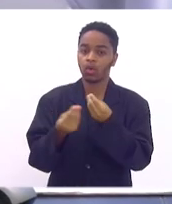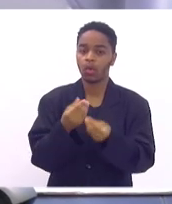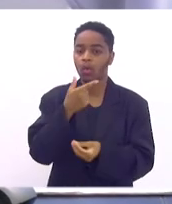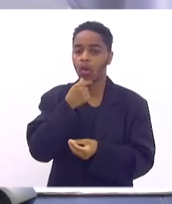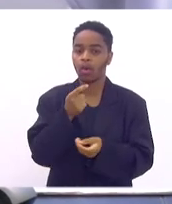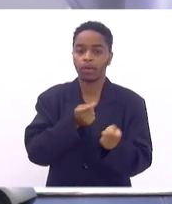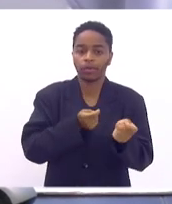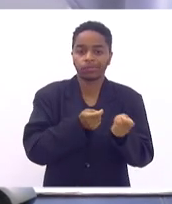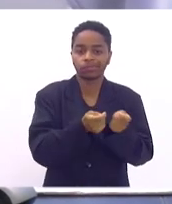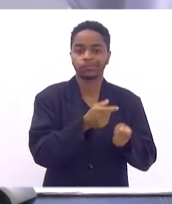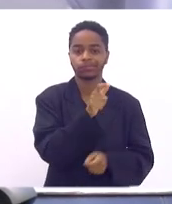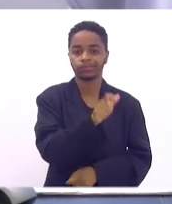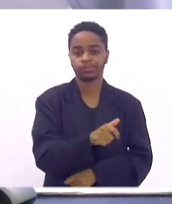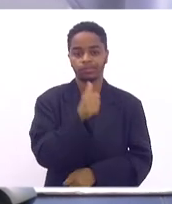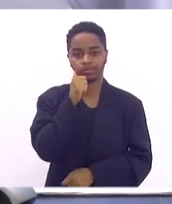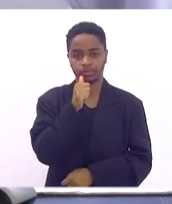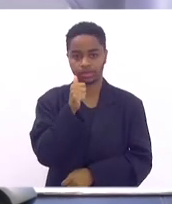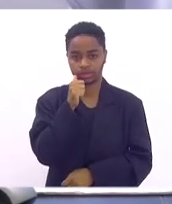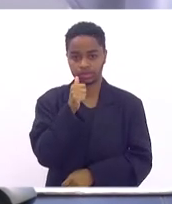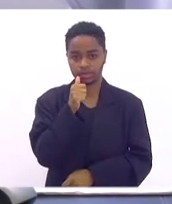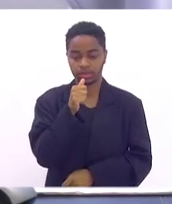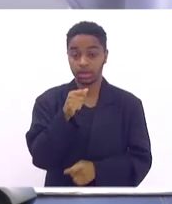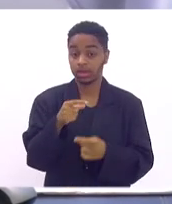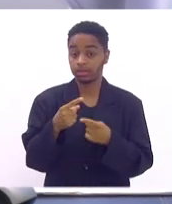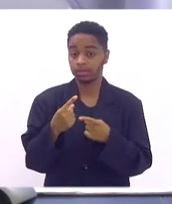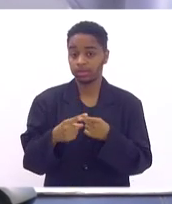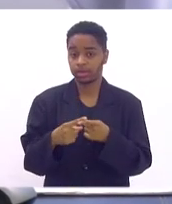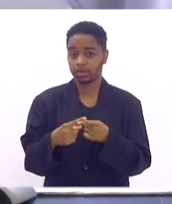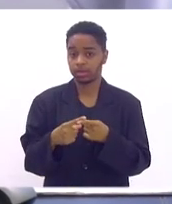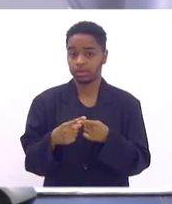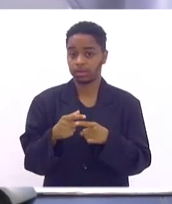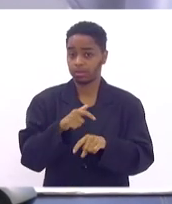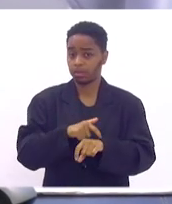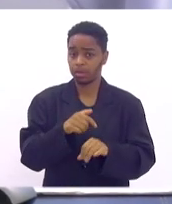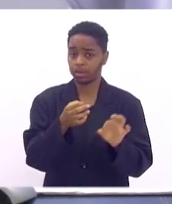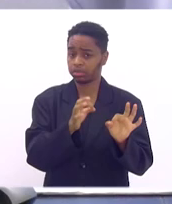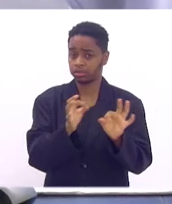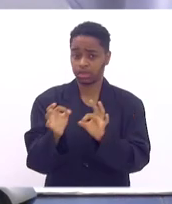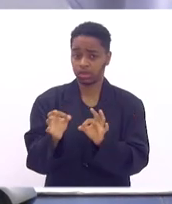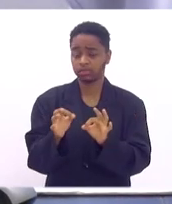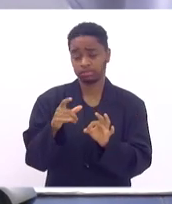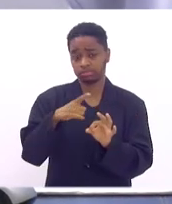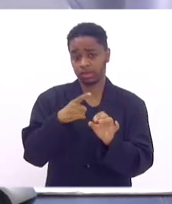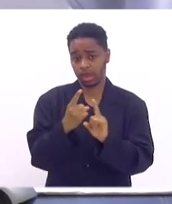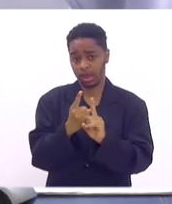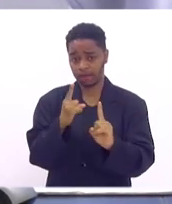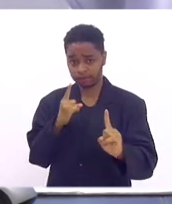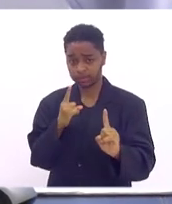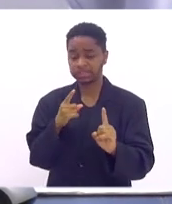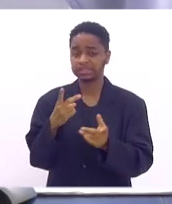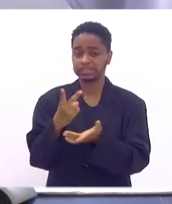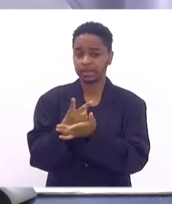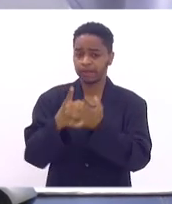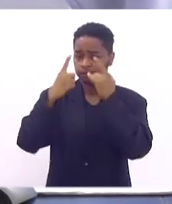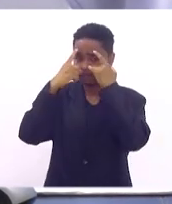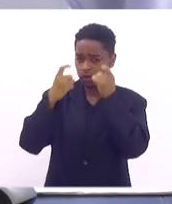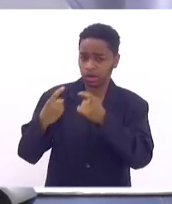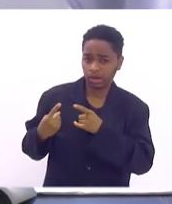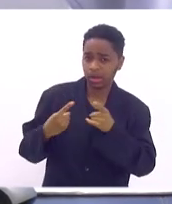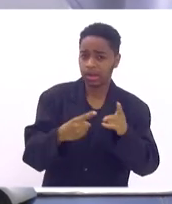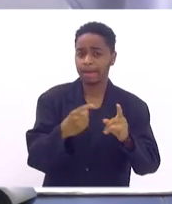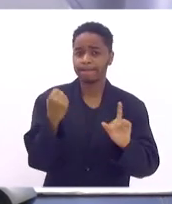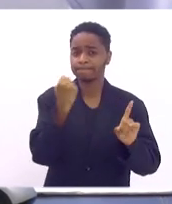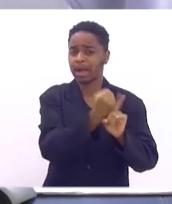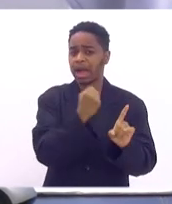mulher. Ele não, em nenhum momento, depois do afastamento, embora ele tenha sido sempre cruel e violento, matando